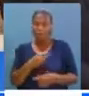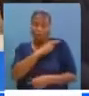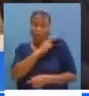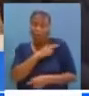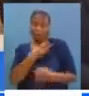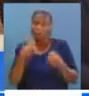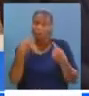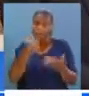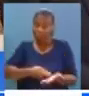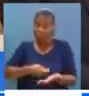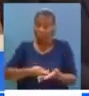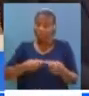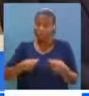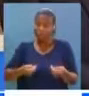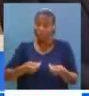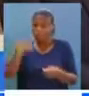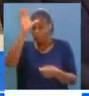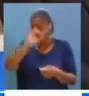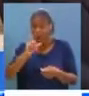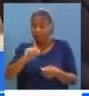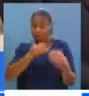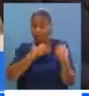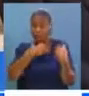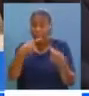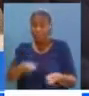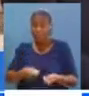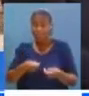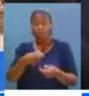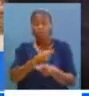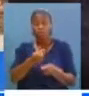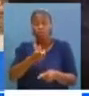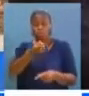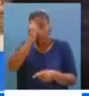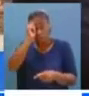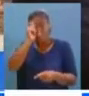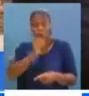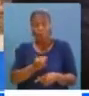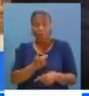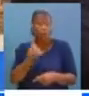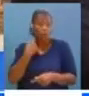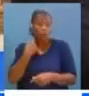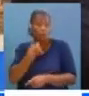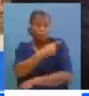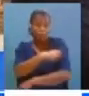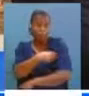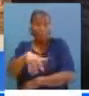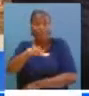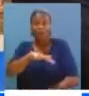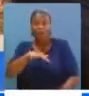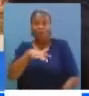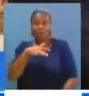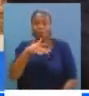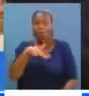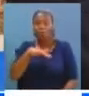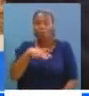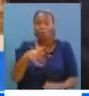que suportam esses custos. O governo vai passar a suportar, porque esses estágios são estágios obrigatórios no curso de enfermagem, numa área